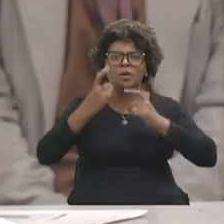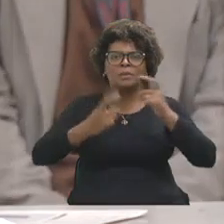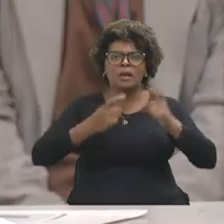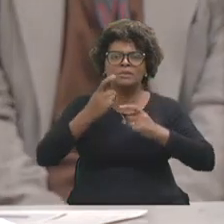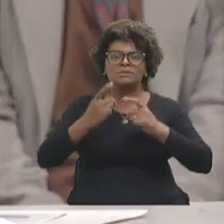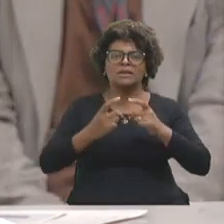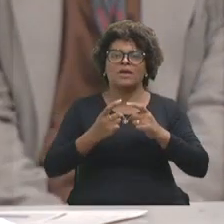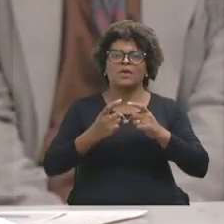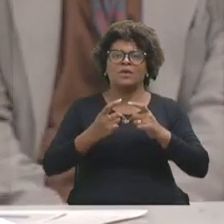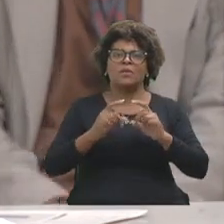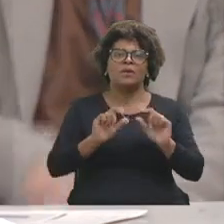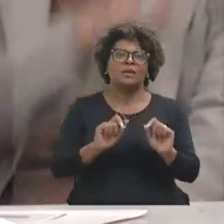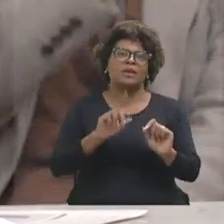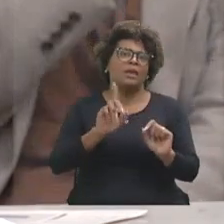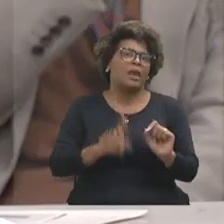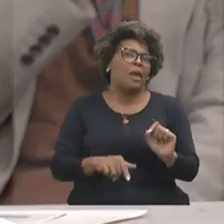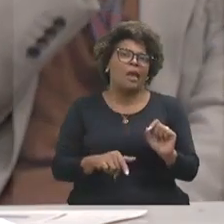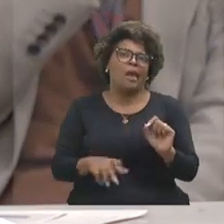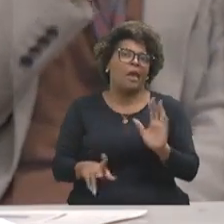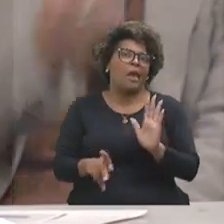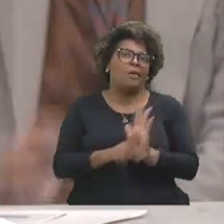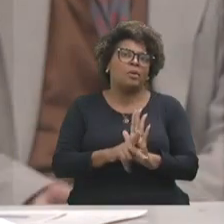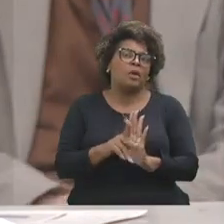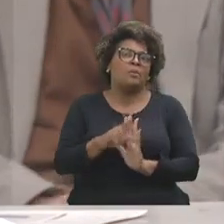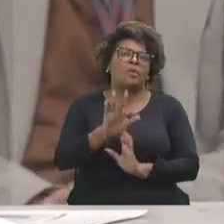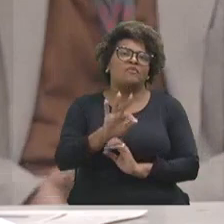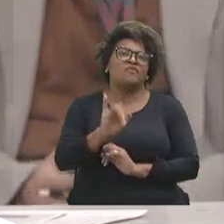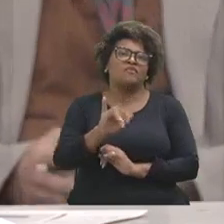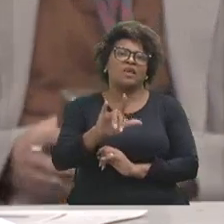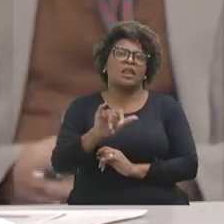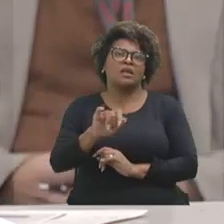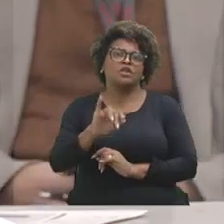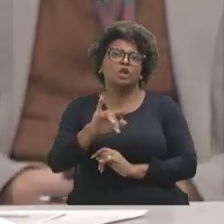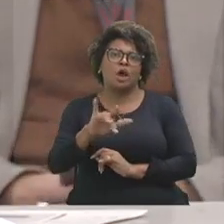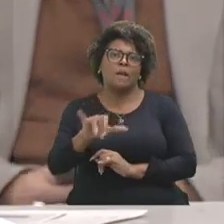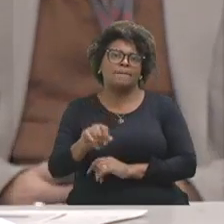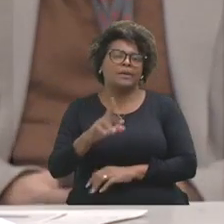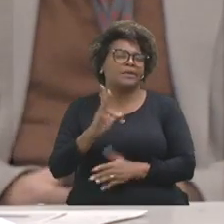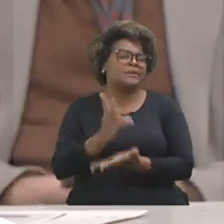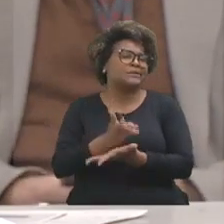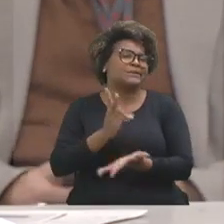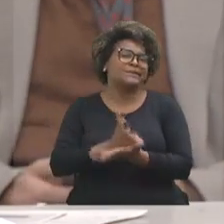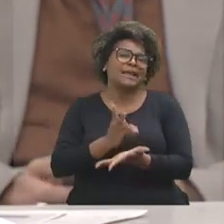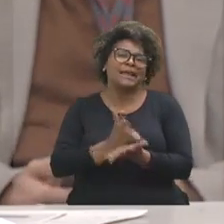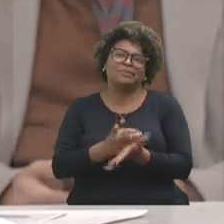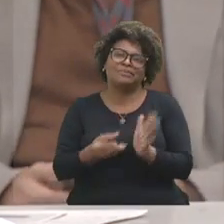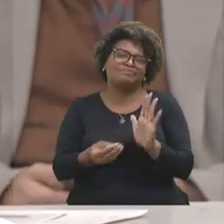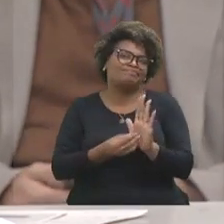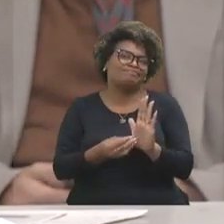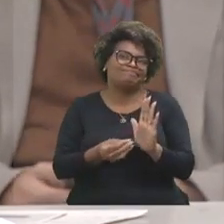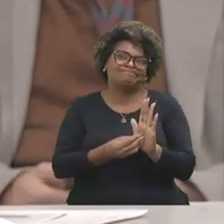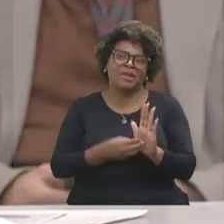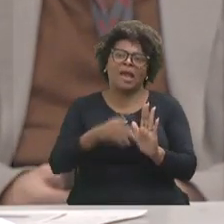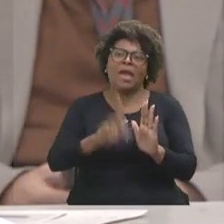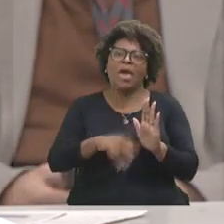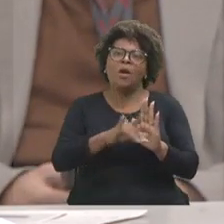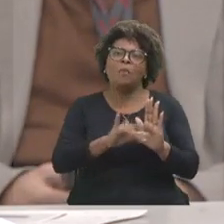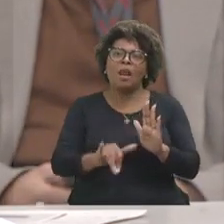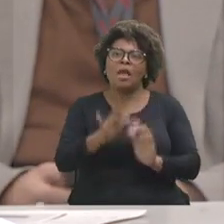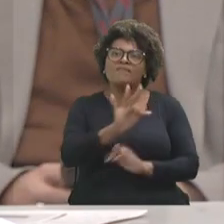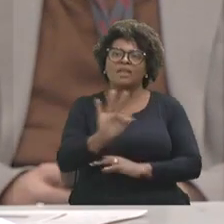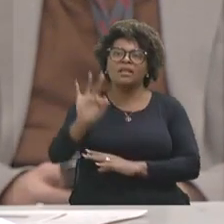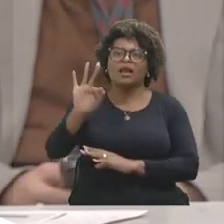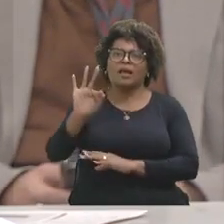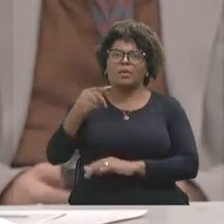filantrópicas né que estão sempre no vermelho e por isso como é uma lei federal tem que vir atrelado ao